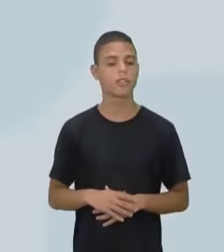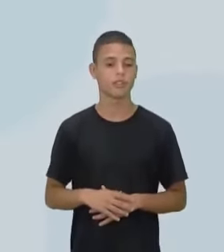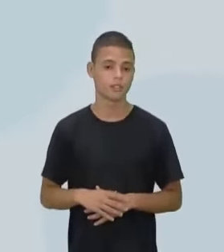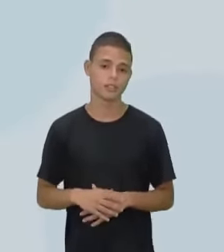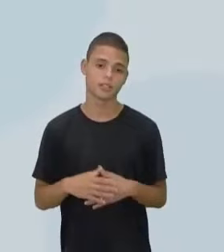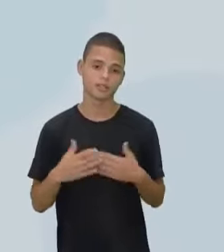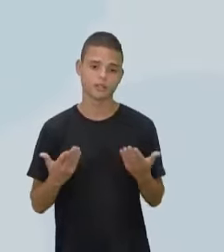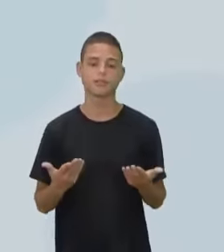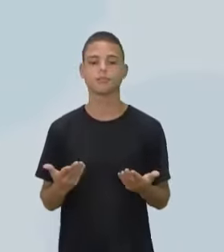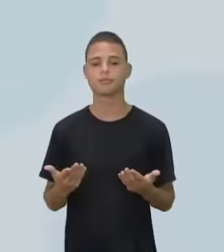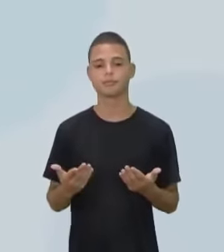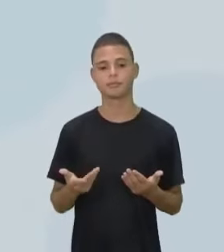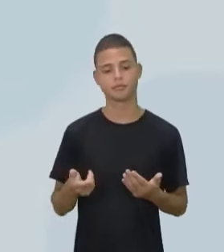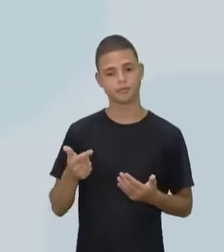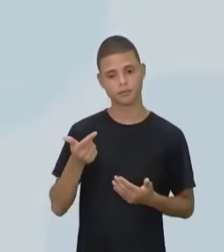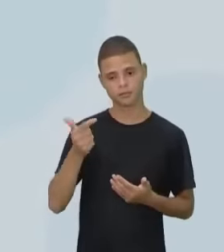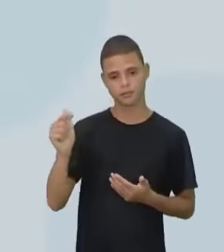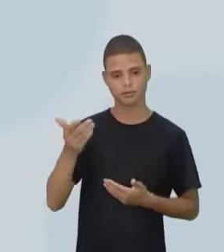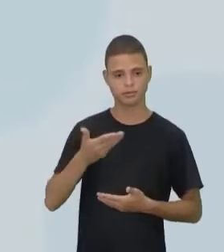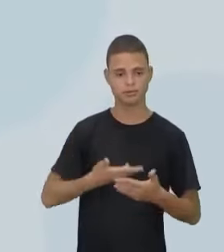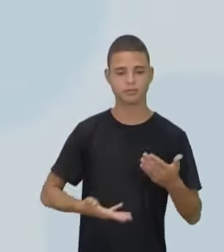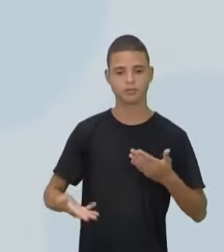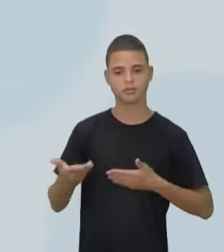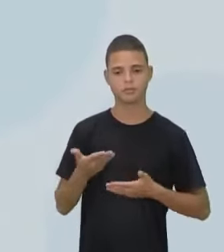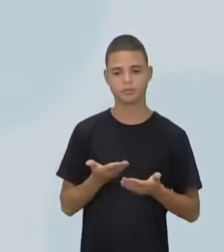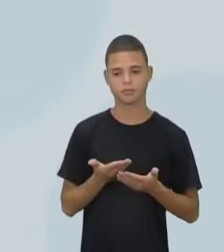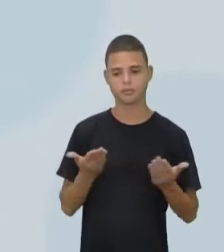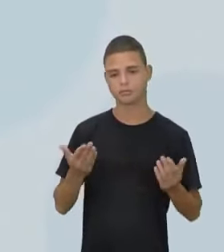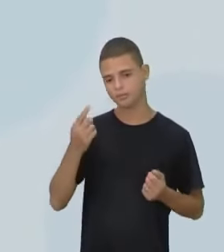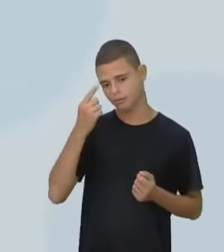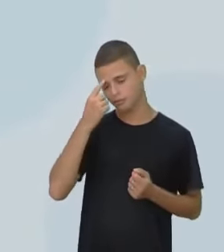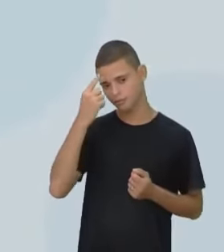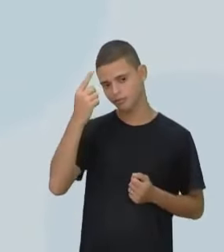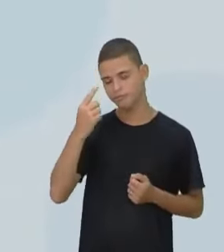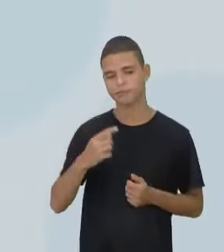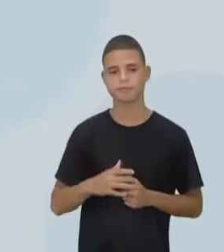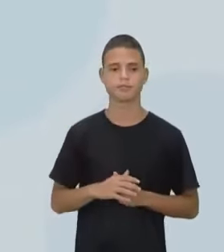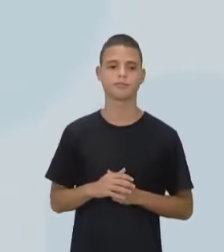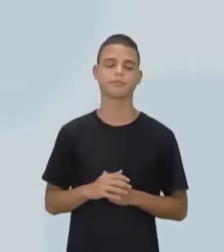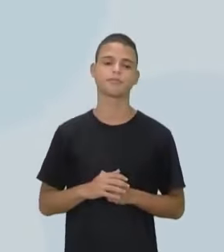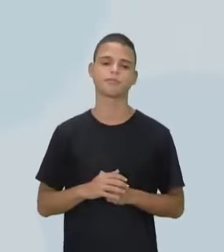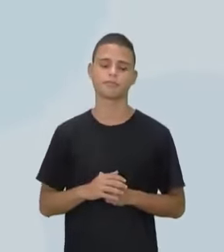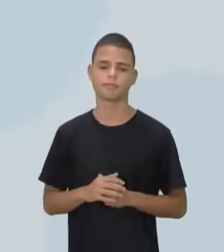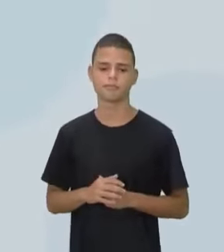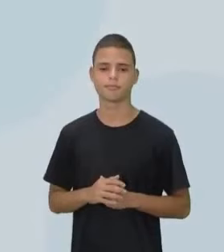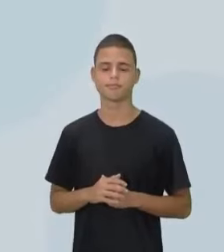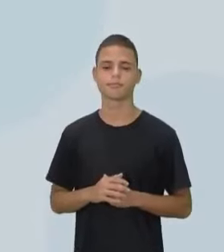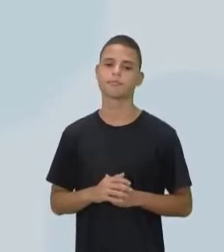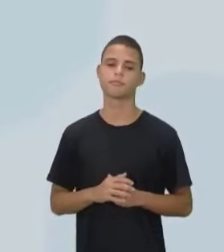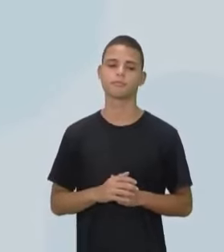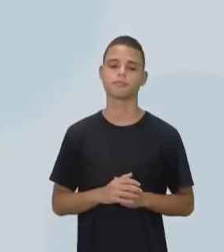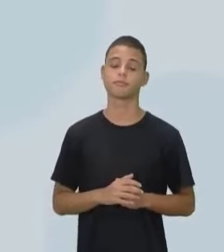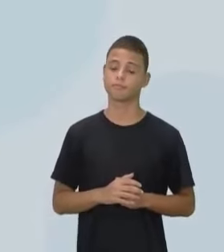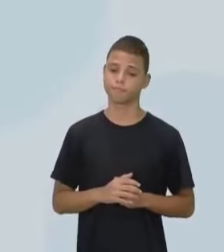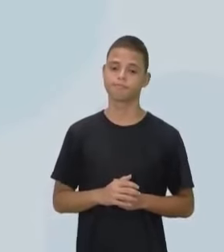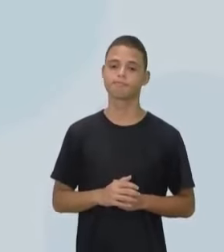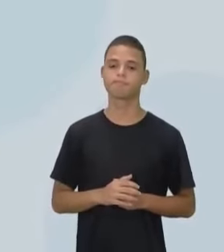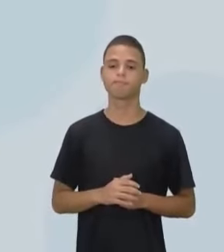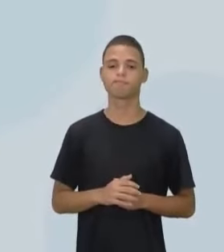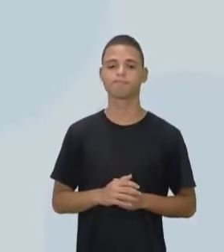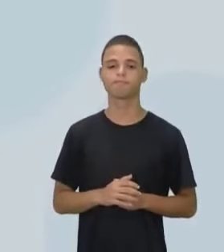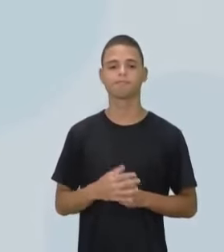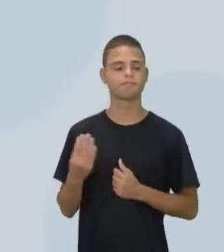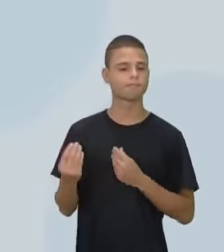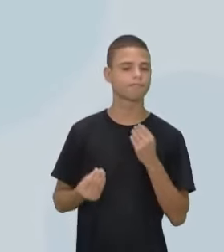Então, pessoal, mais uma intervenção para vocês, pensem né? Você passa para eles, Gisele, por favor. Passo sim. Eu me